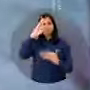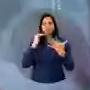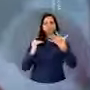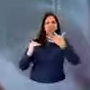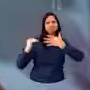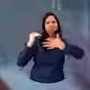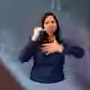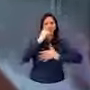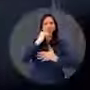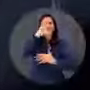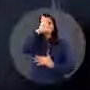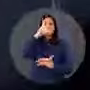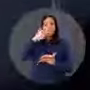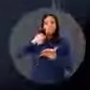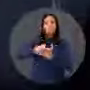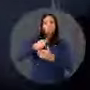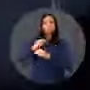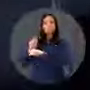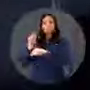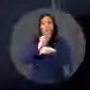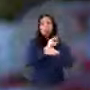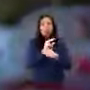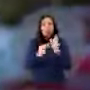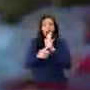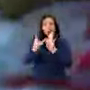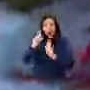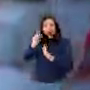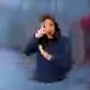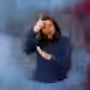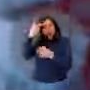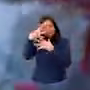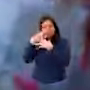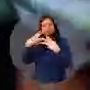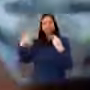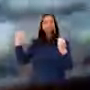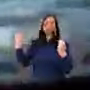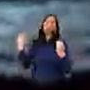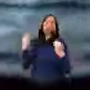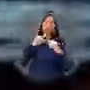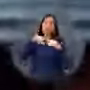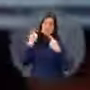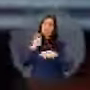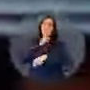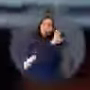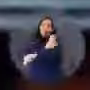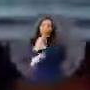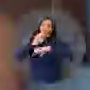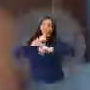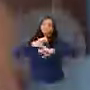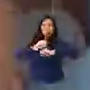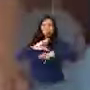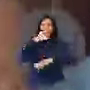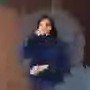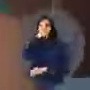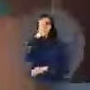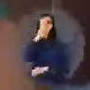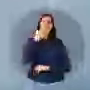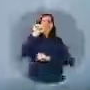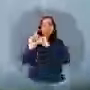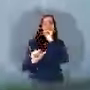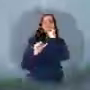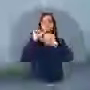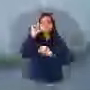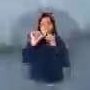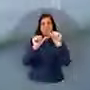decisão firme de cuidar de quem antes era esquecido. E a educação simboliza bem essa mudança. A nota